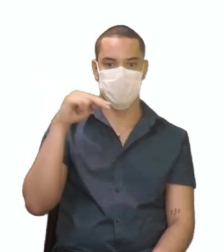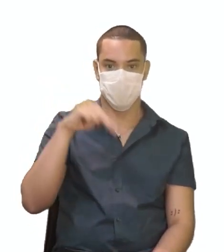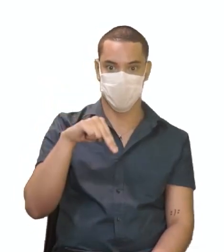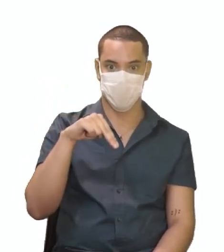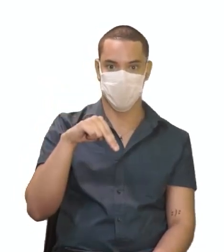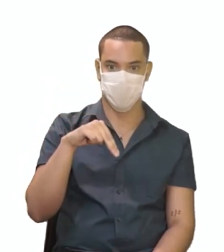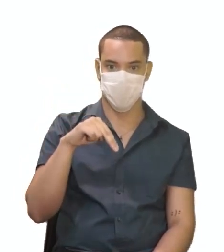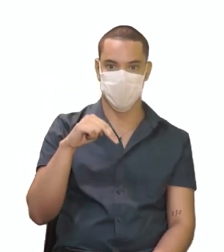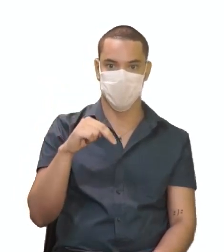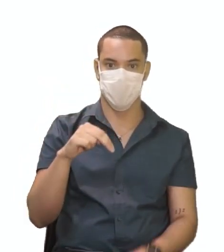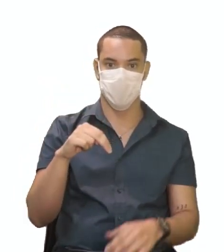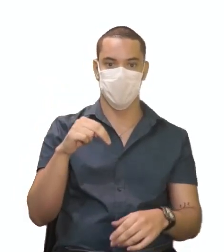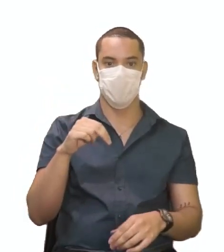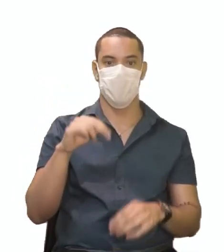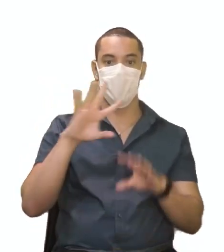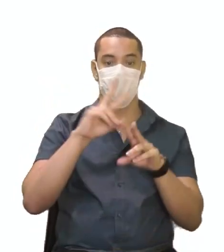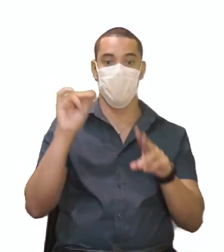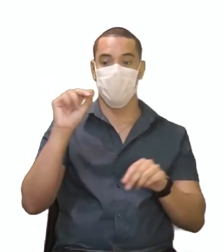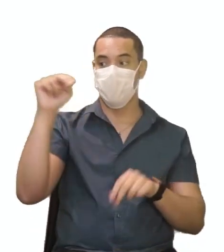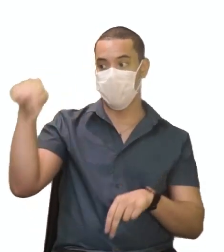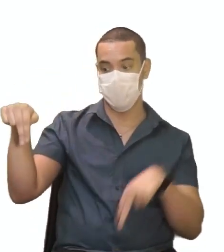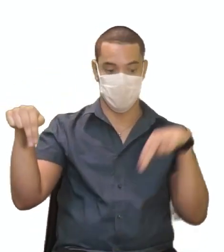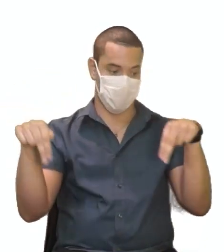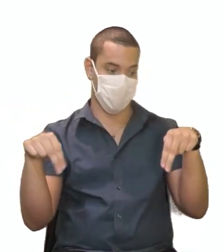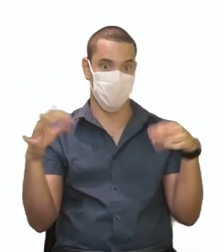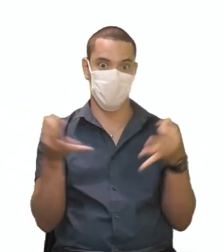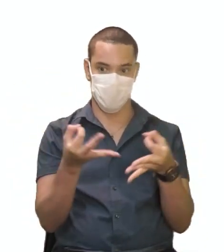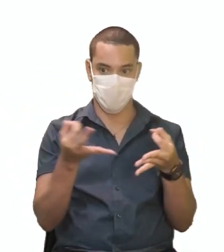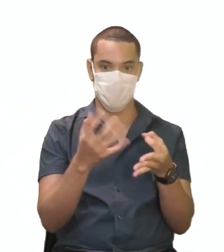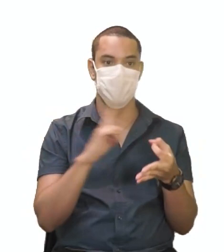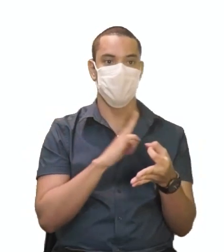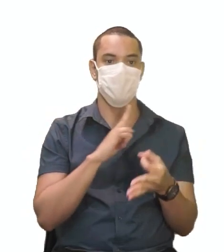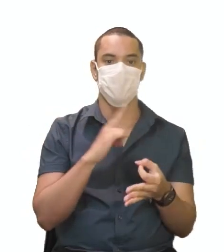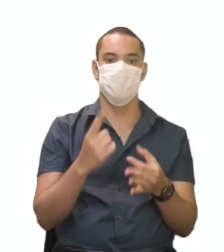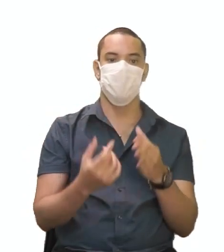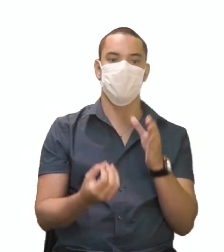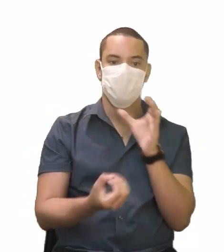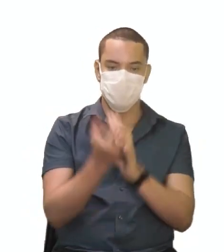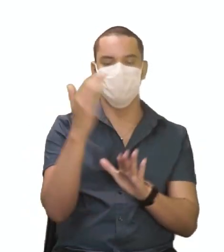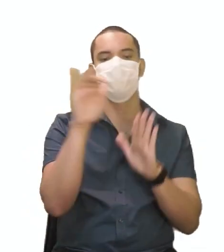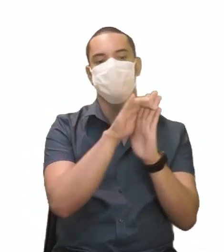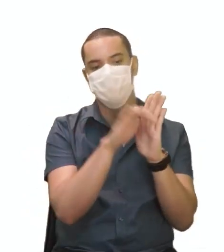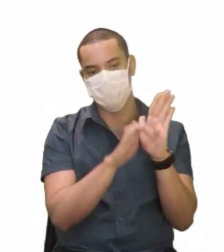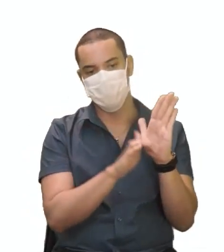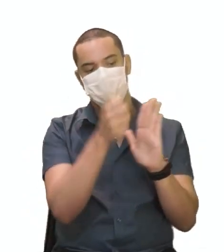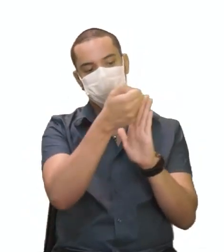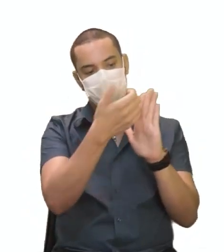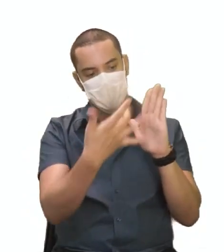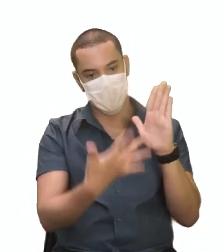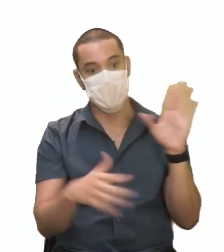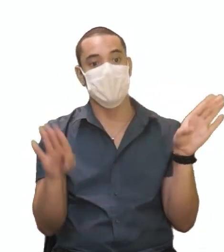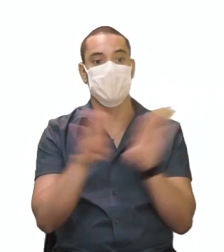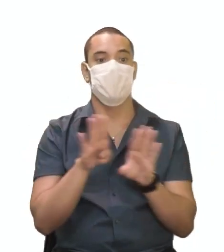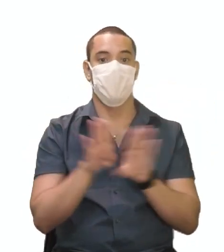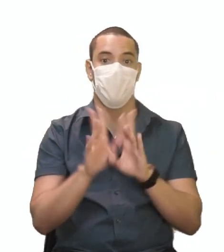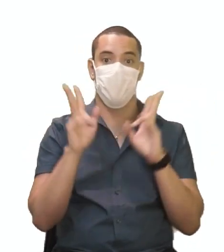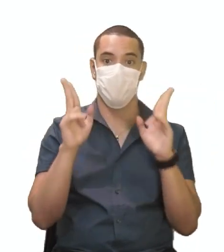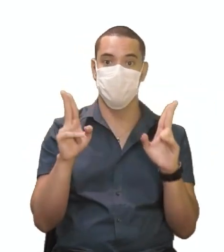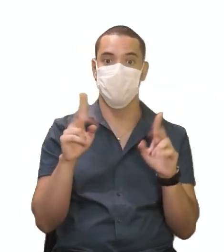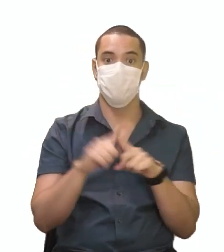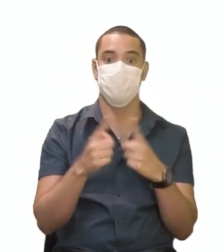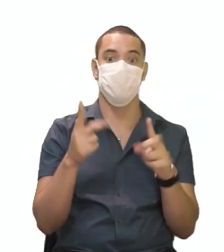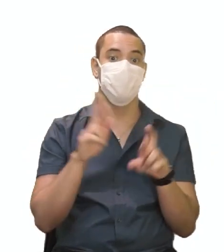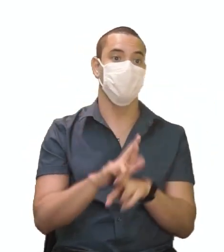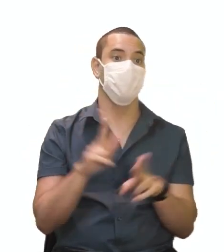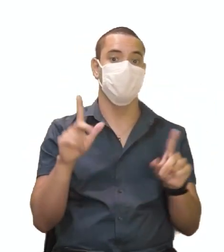2N para N, perfeito? Vou ter prófase 1, metáfase 1, anáfase 1, anáfase 2 também. O que